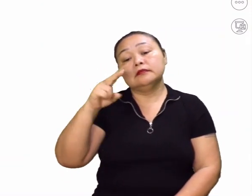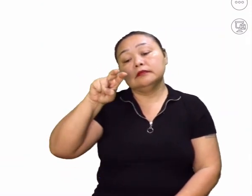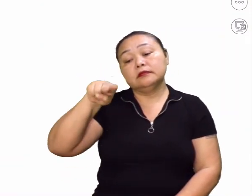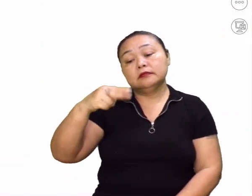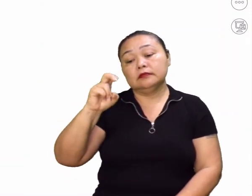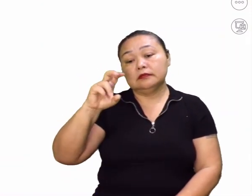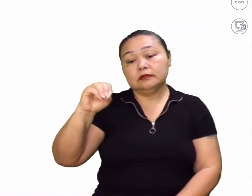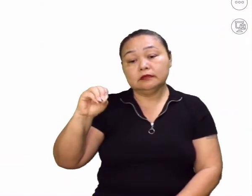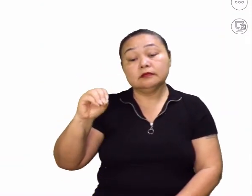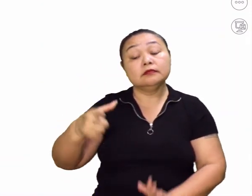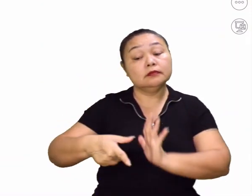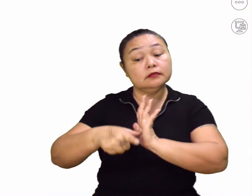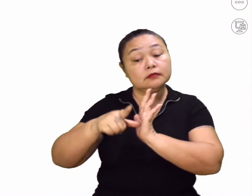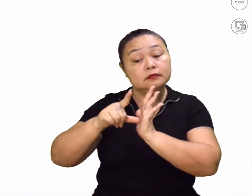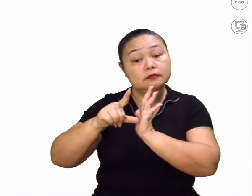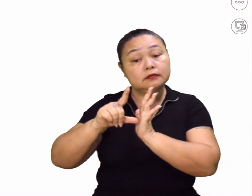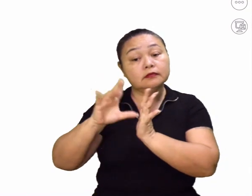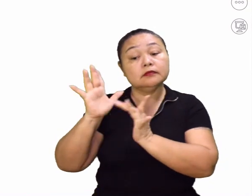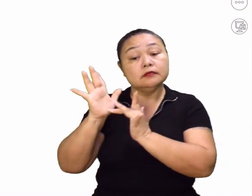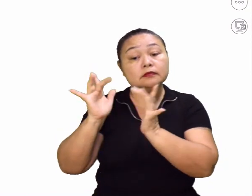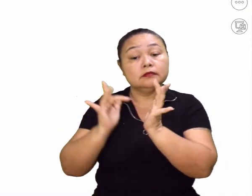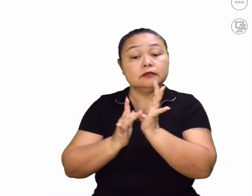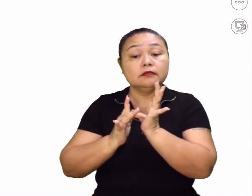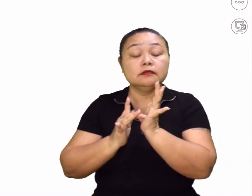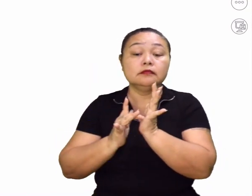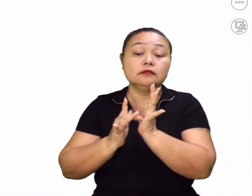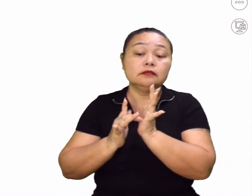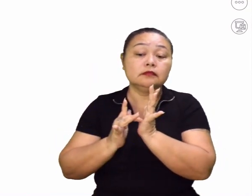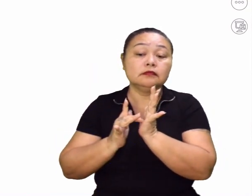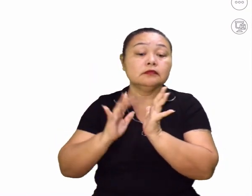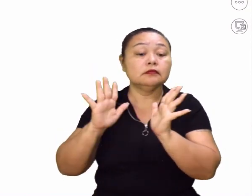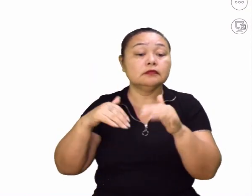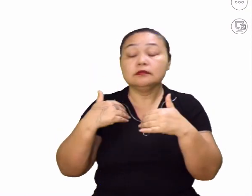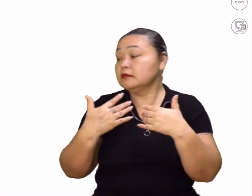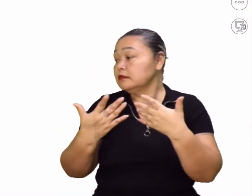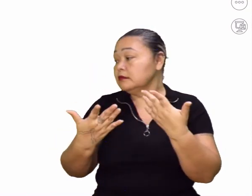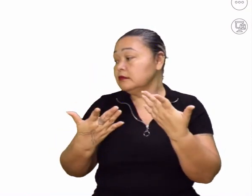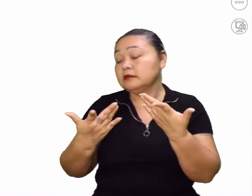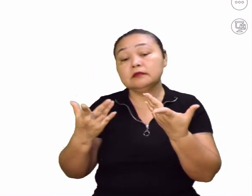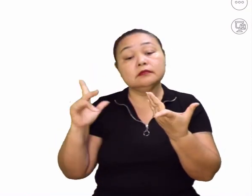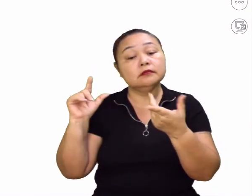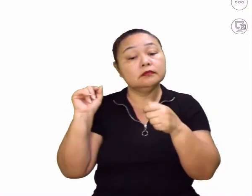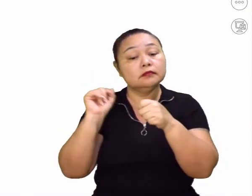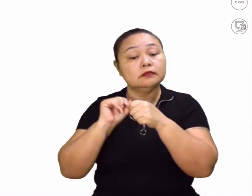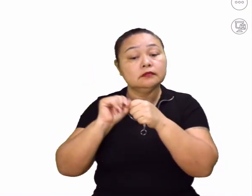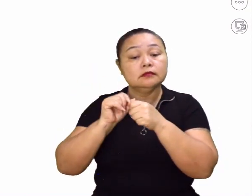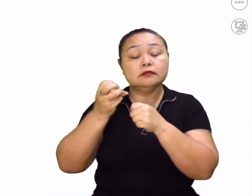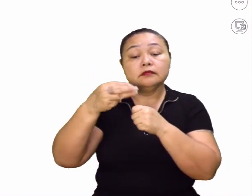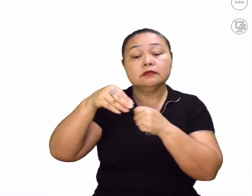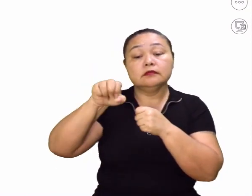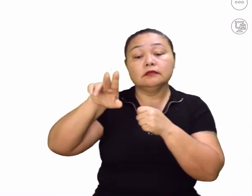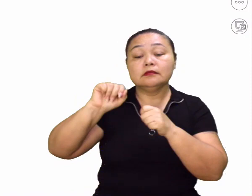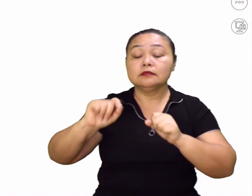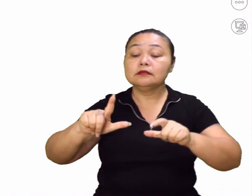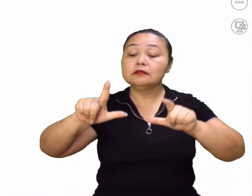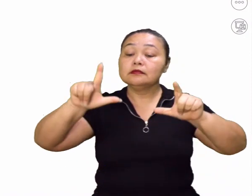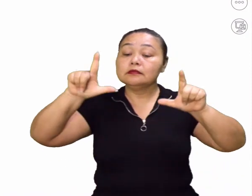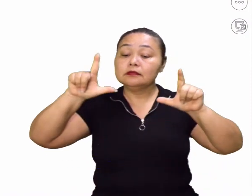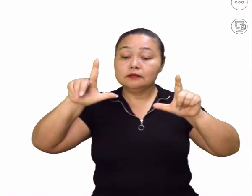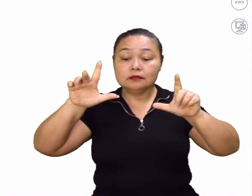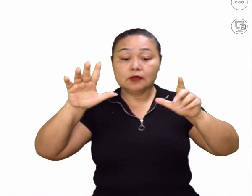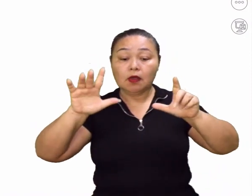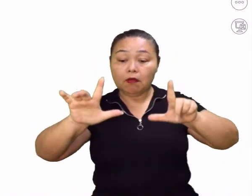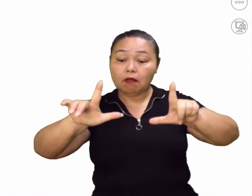de 2.500 antes de Cristo, quando foi confeccionado pelos sumérios uma placa de barro